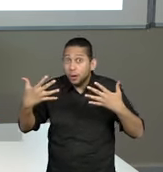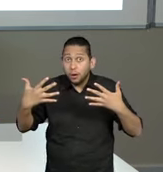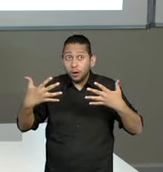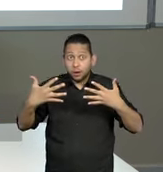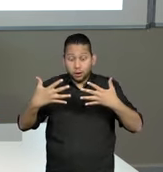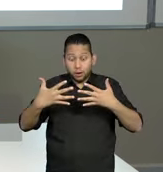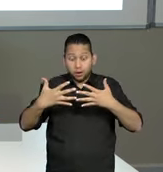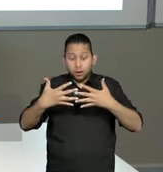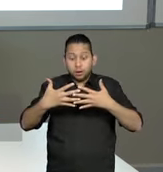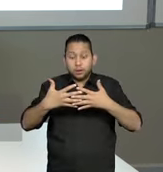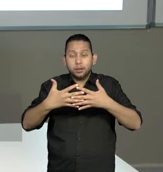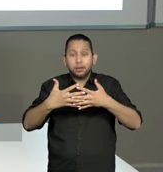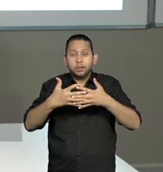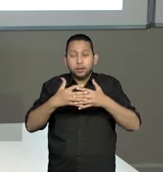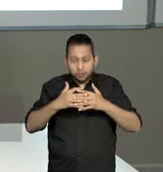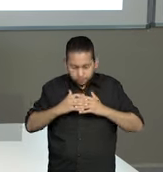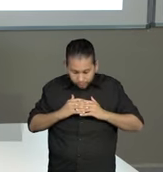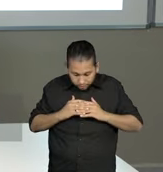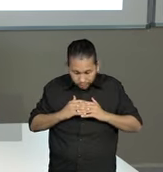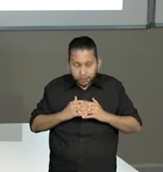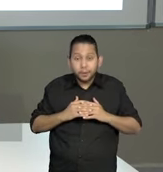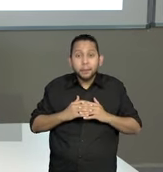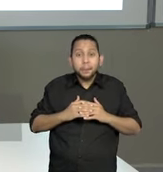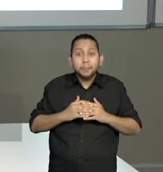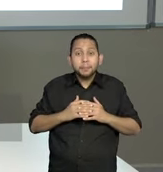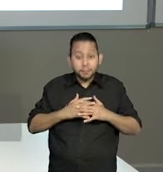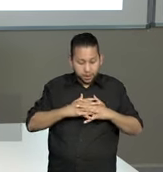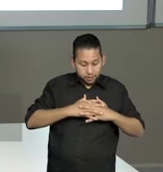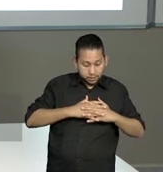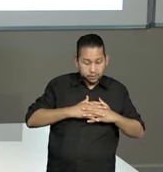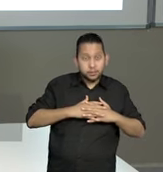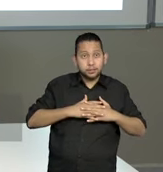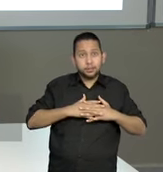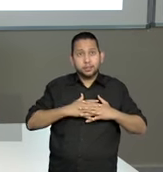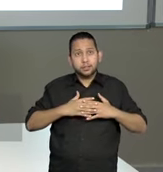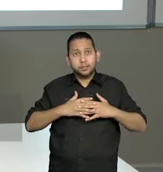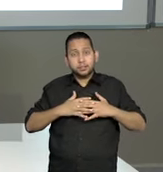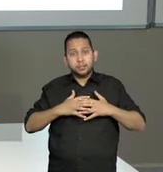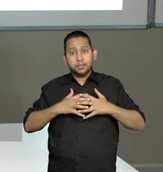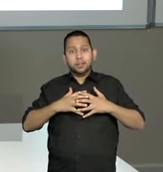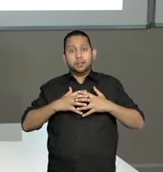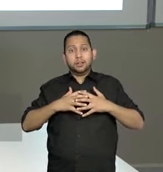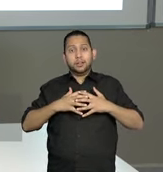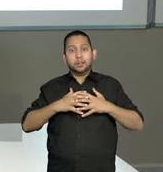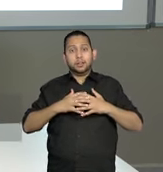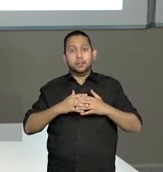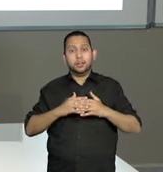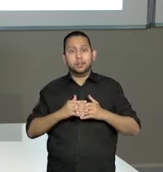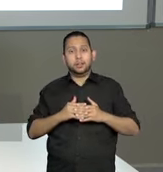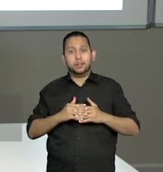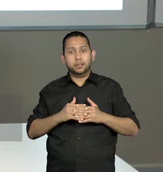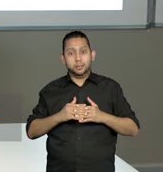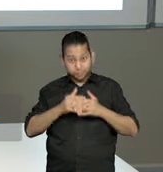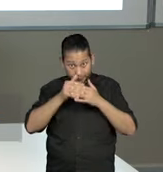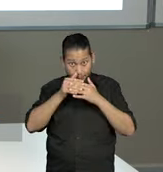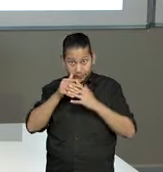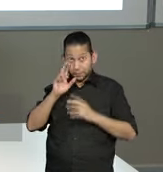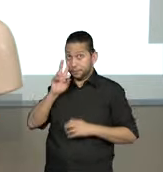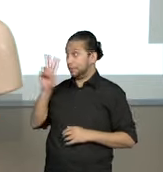uma fibra por cima da outra, tornando ele mais alto, só